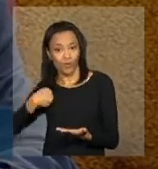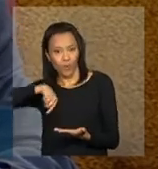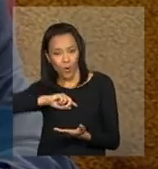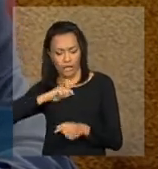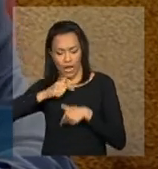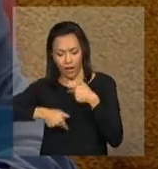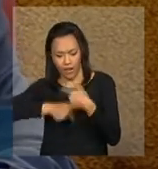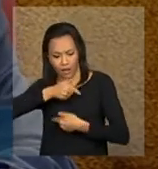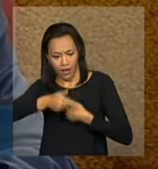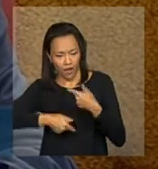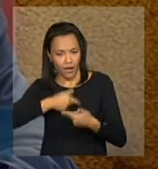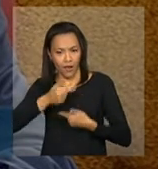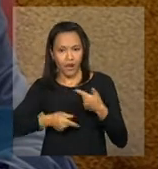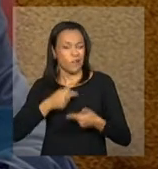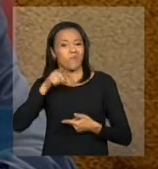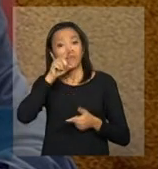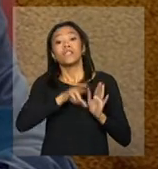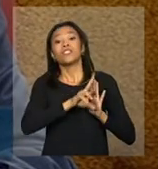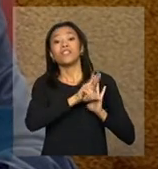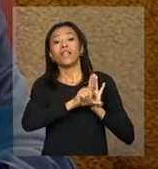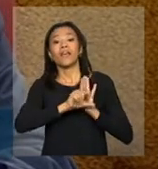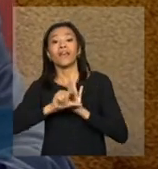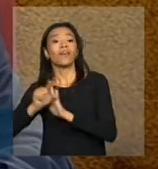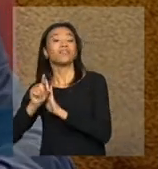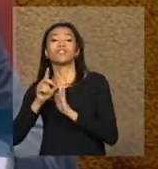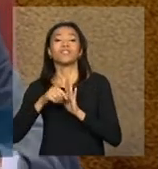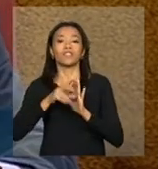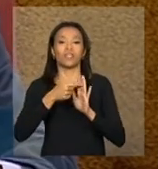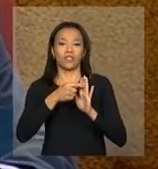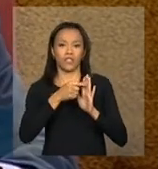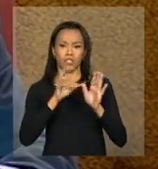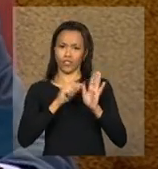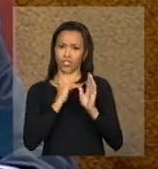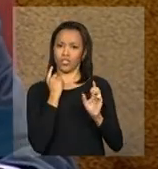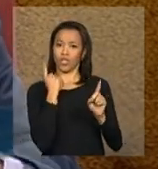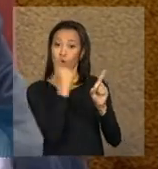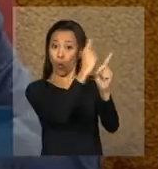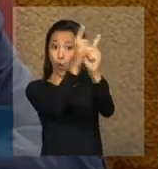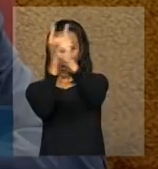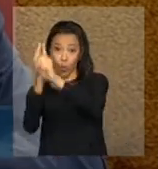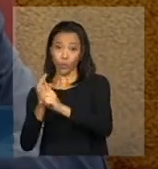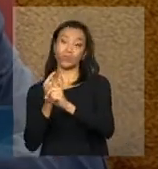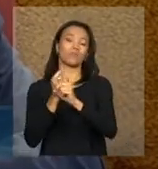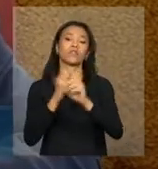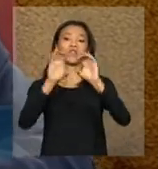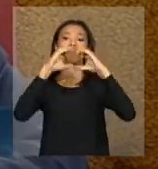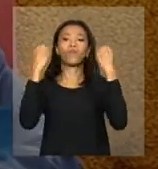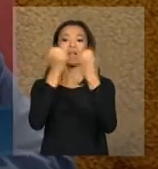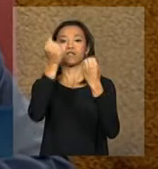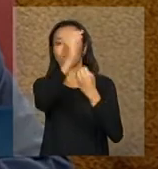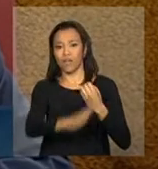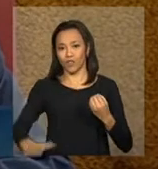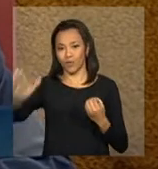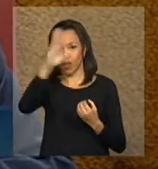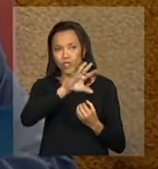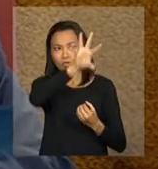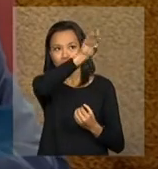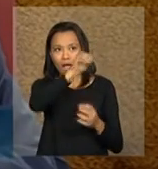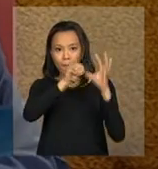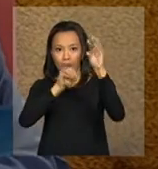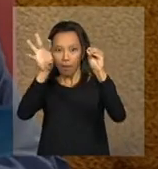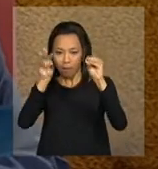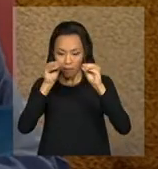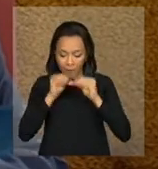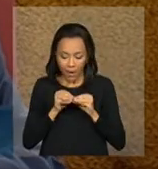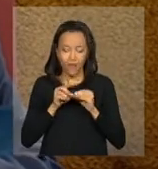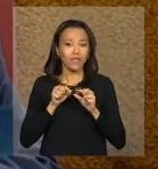de resoluções de conferências nacionais. Selecionamos duas conferências nacionais ligadas à Secretaria-Geral da Presidência, que foi